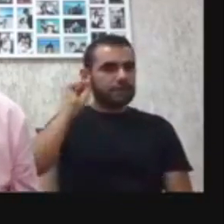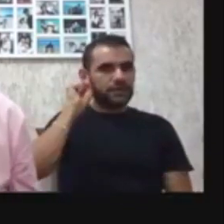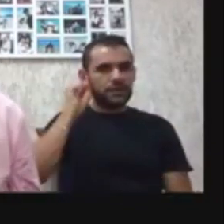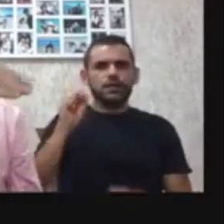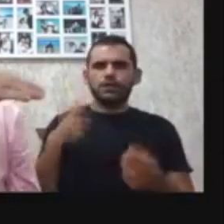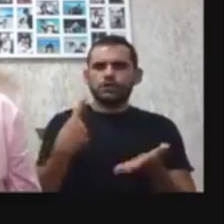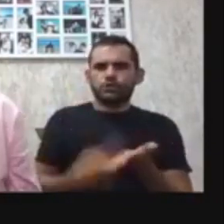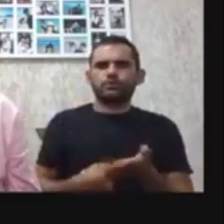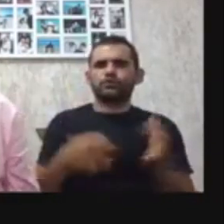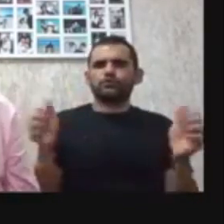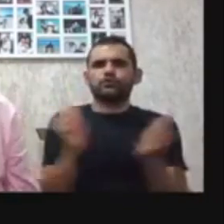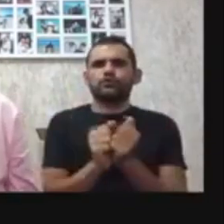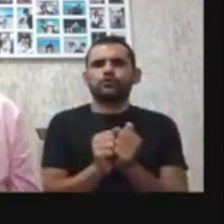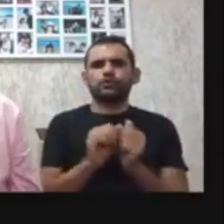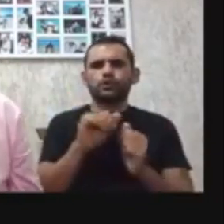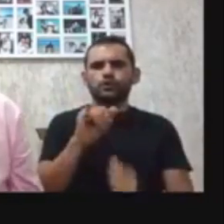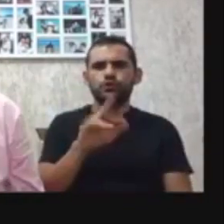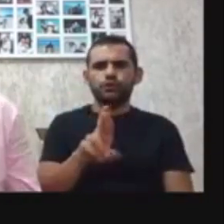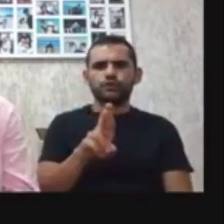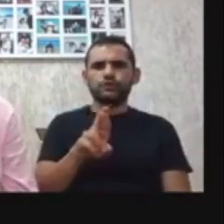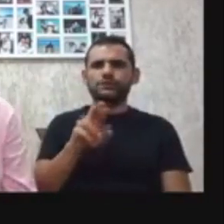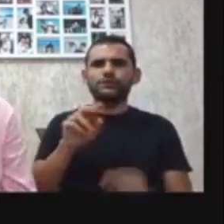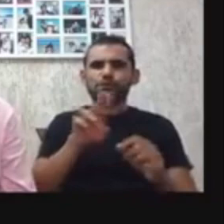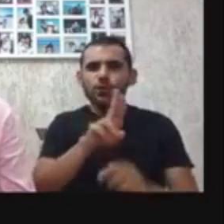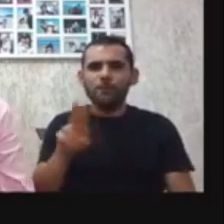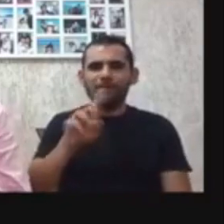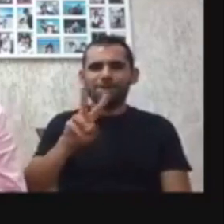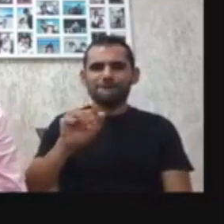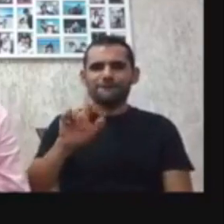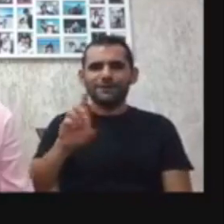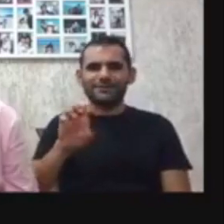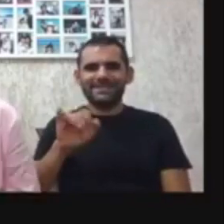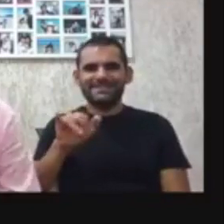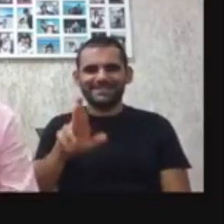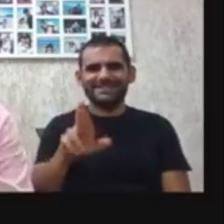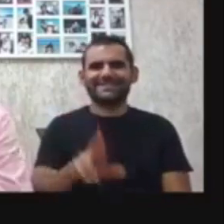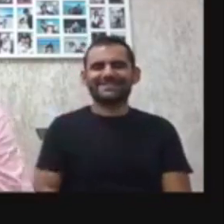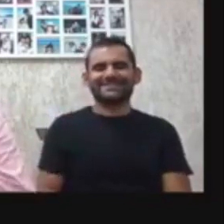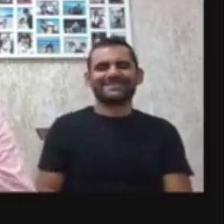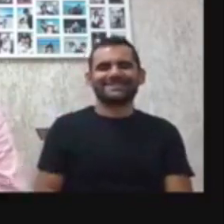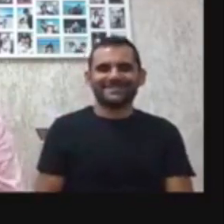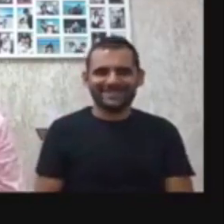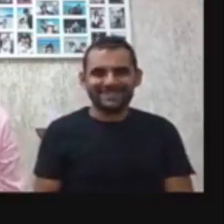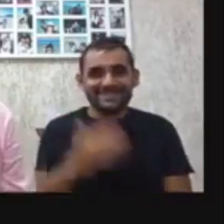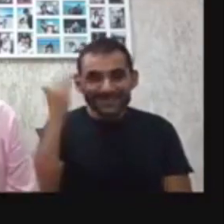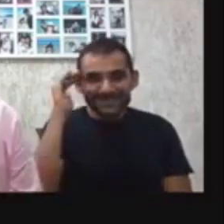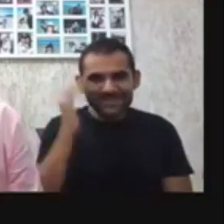decidir juntos. É tudo com o IR de Valdecir. Vamos junto, entendeu?